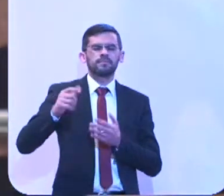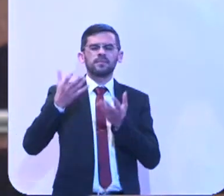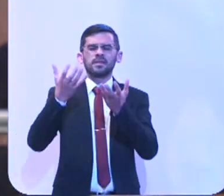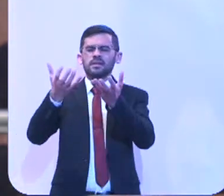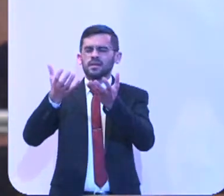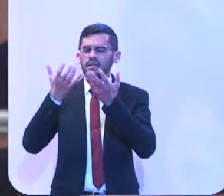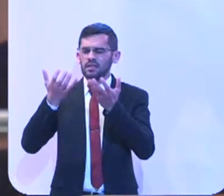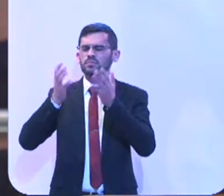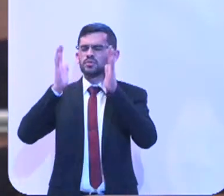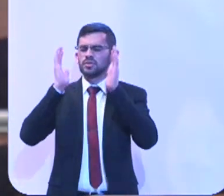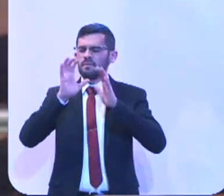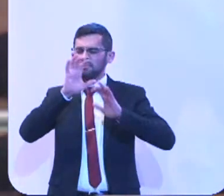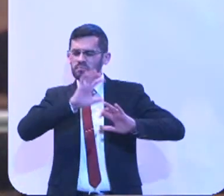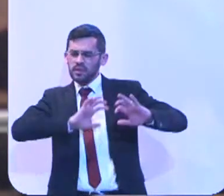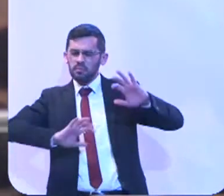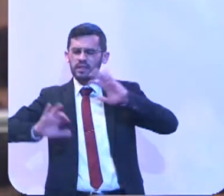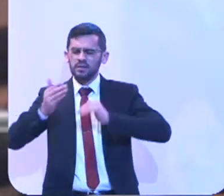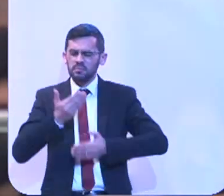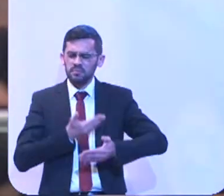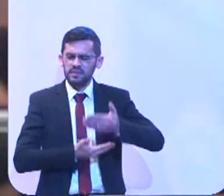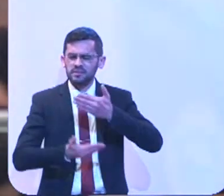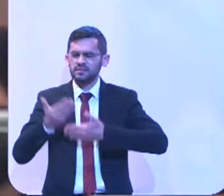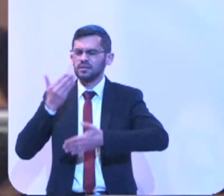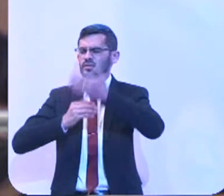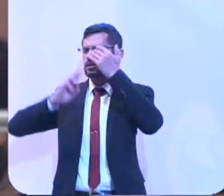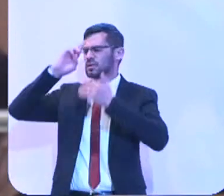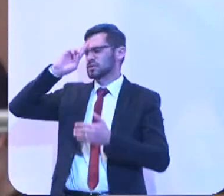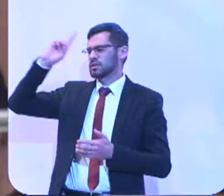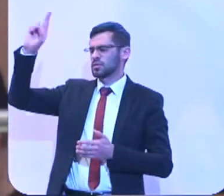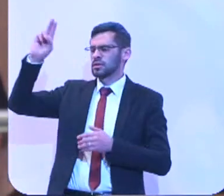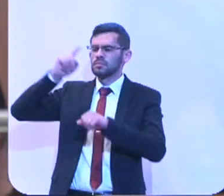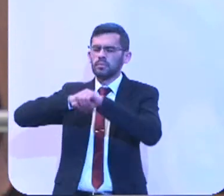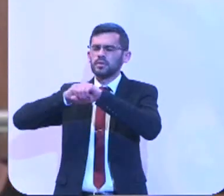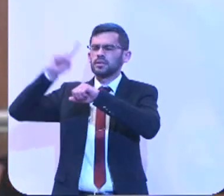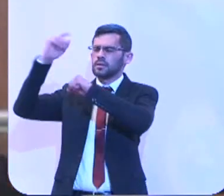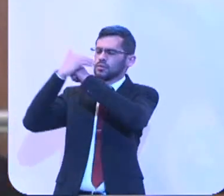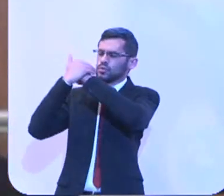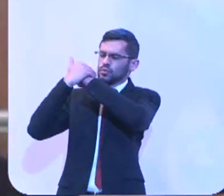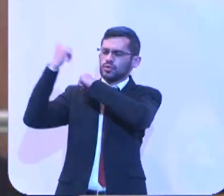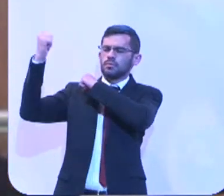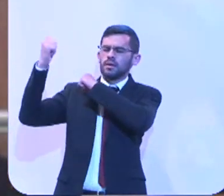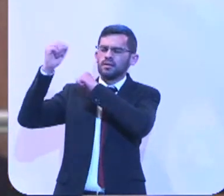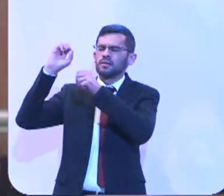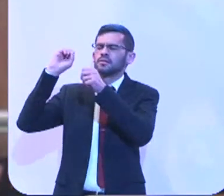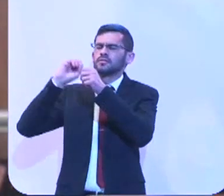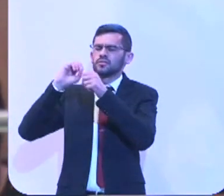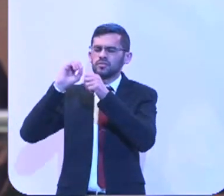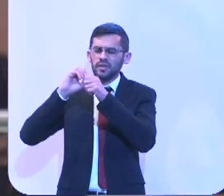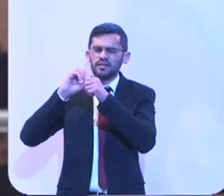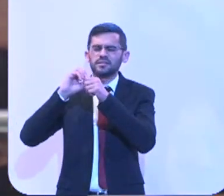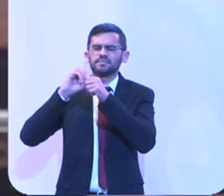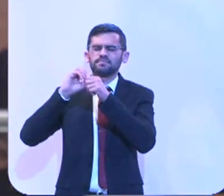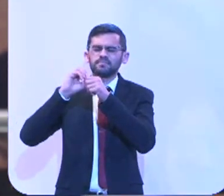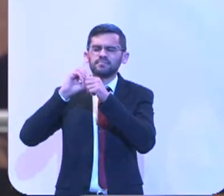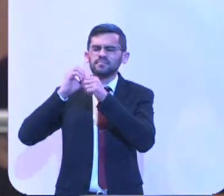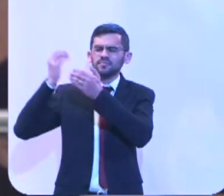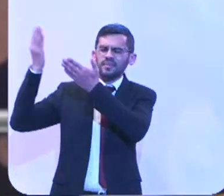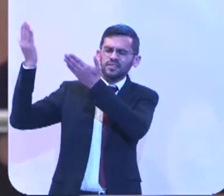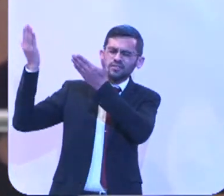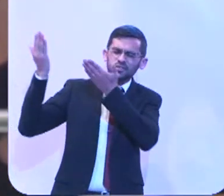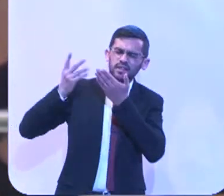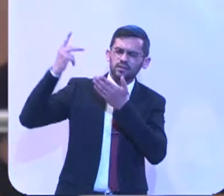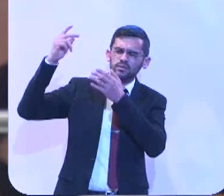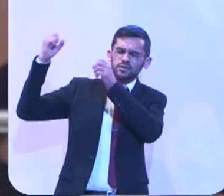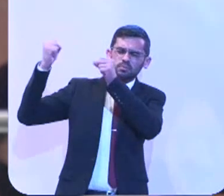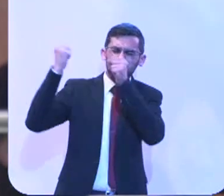Queremos estar preparados para servir ao Senhor quando o Senhor nos chamar. Faz assim, Pai. Vem com o